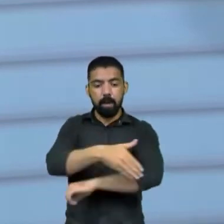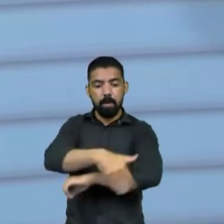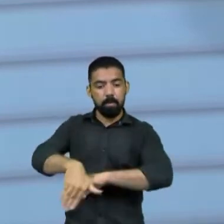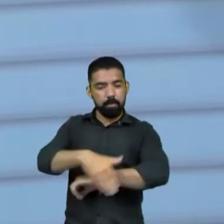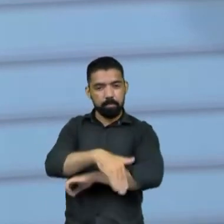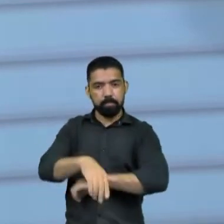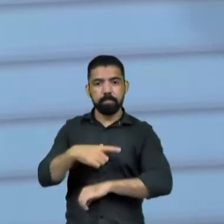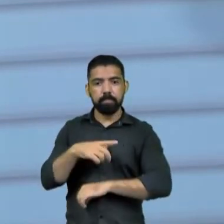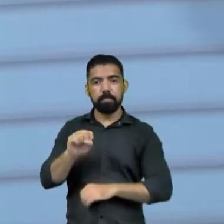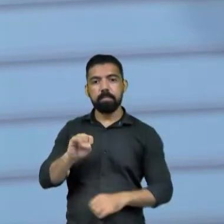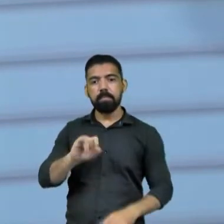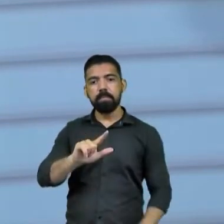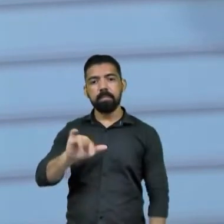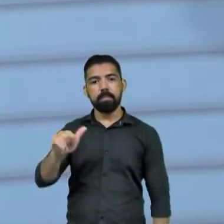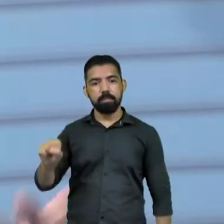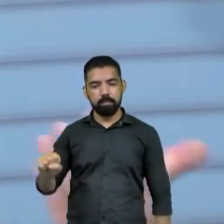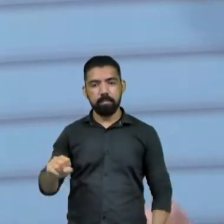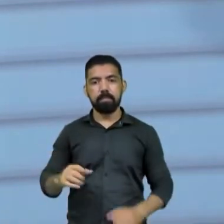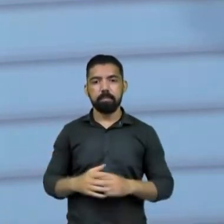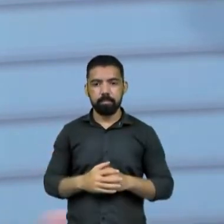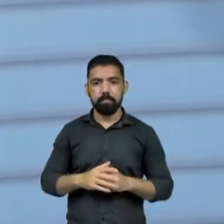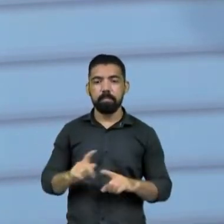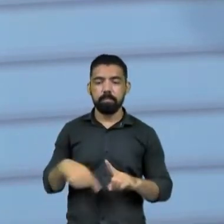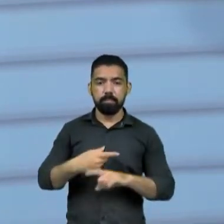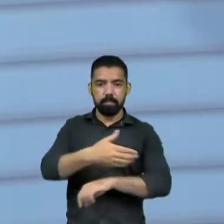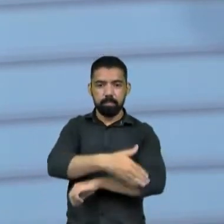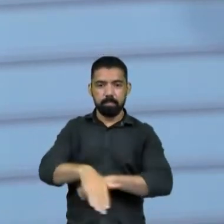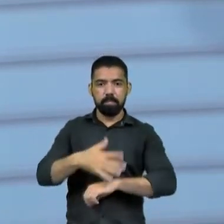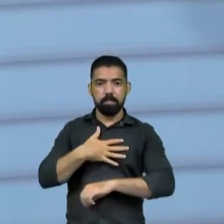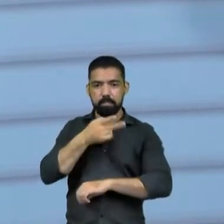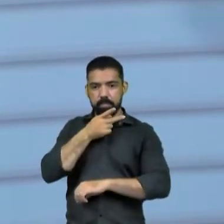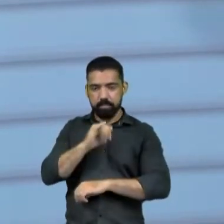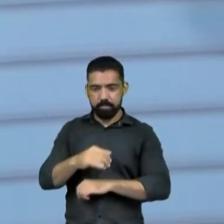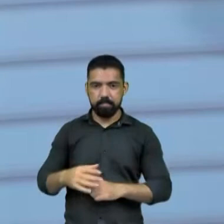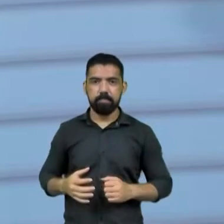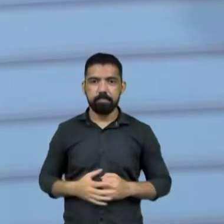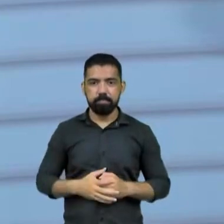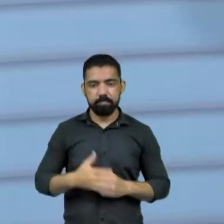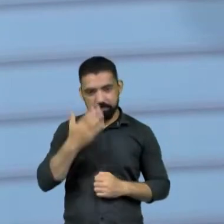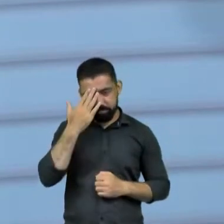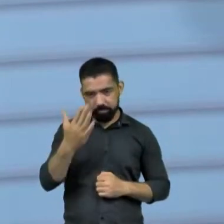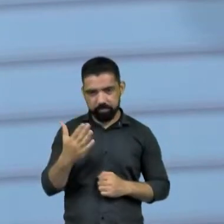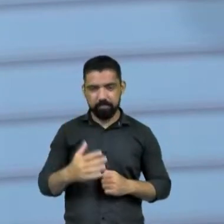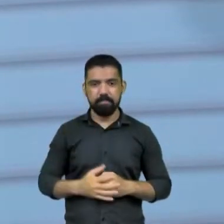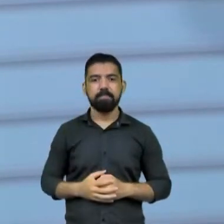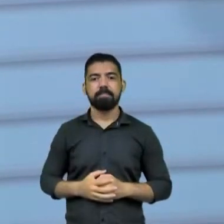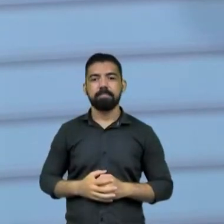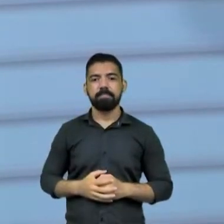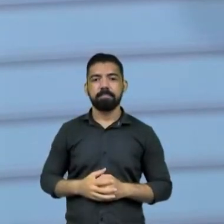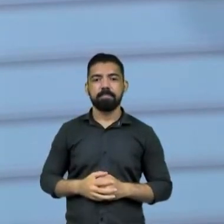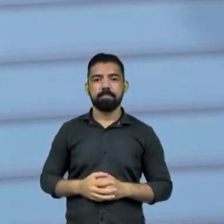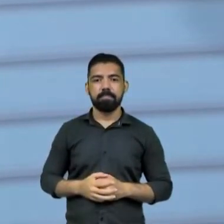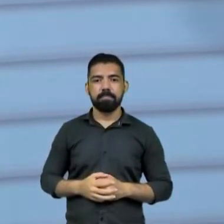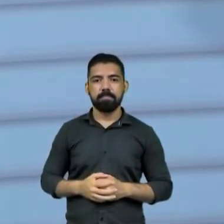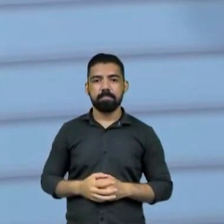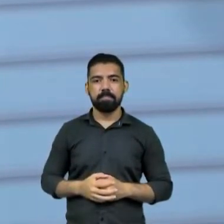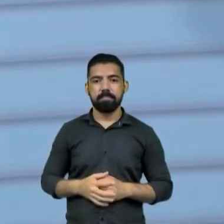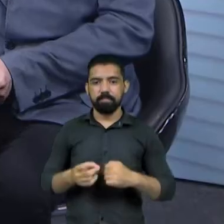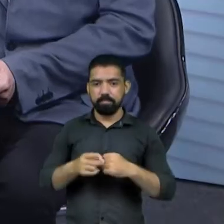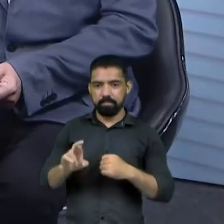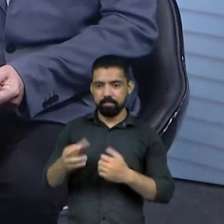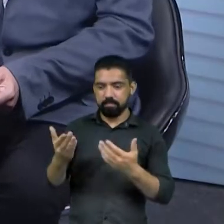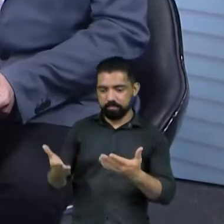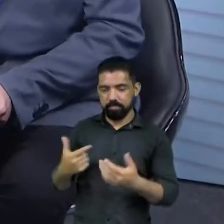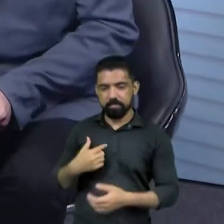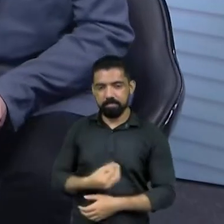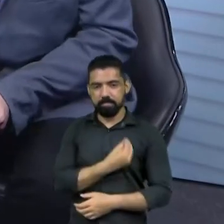Dr Silas munguba para homenagear a Dr Silas e a rua da igreja para homenagear meu pai muito obrigado por ter V honra grande privilégio Dr munguba Júnior hoje